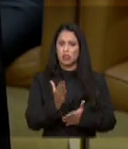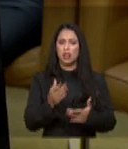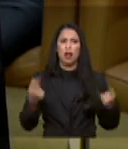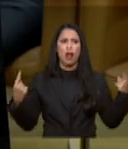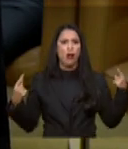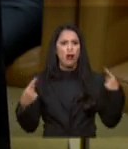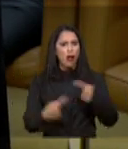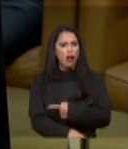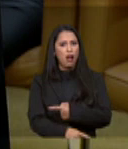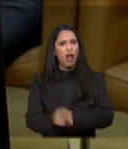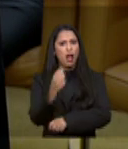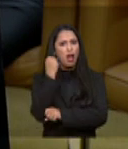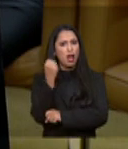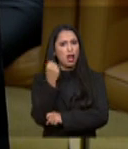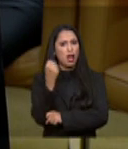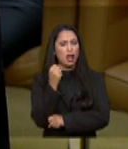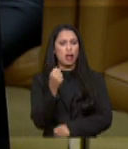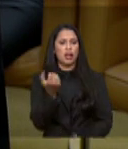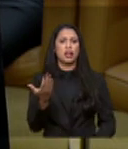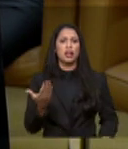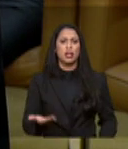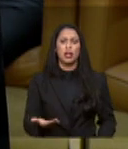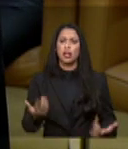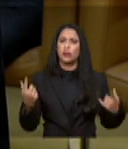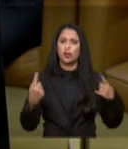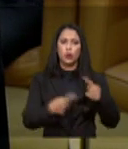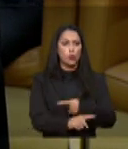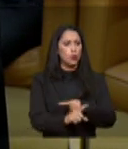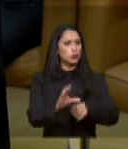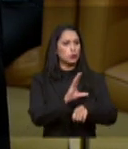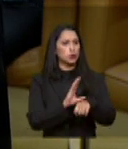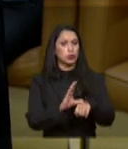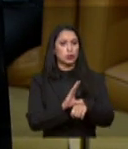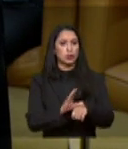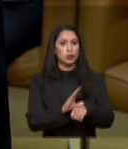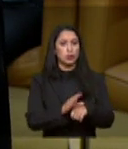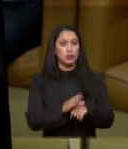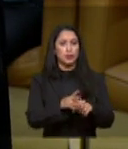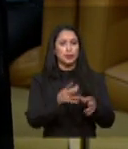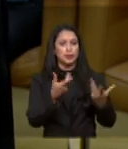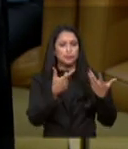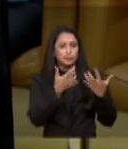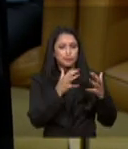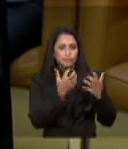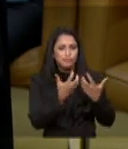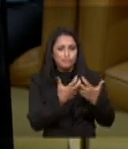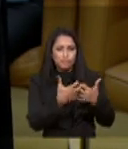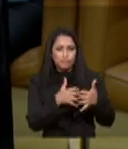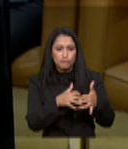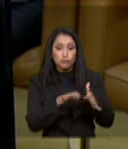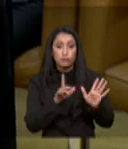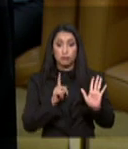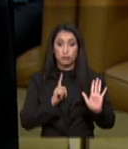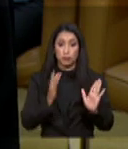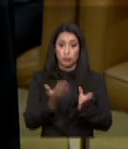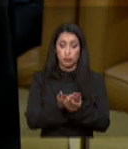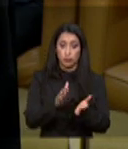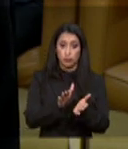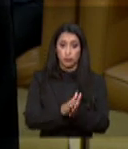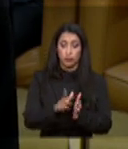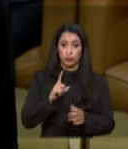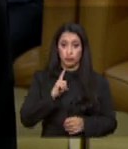violação grave de inconstitucionalidade flagrante e completa, complexa no processo, determine-se